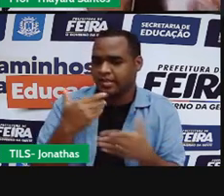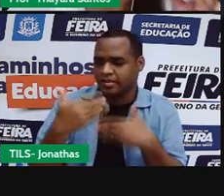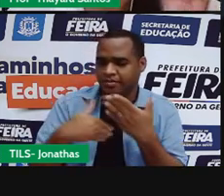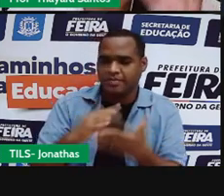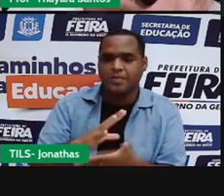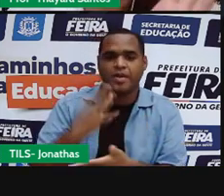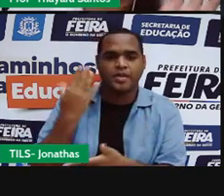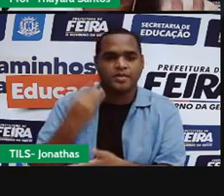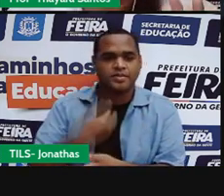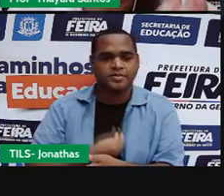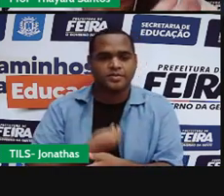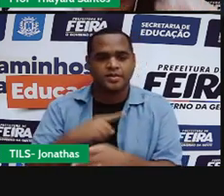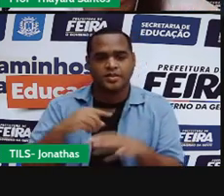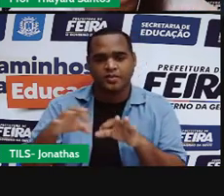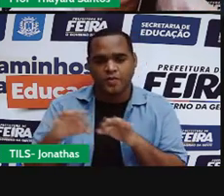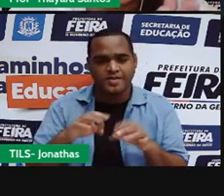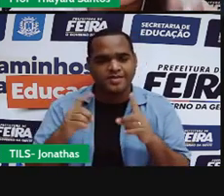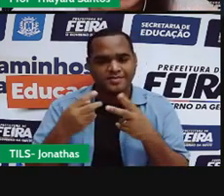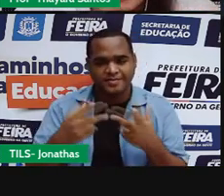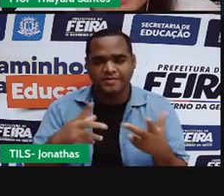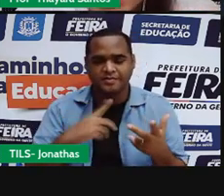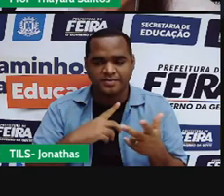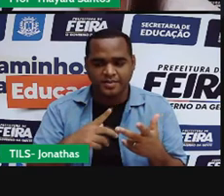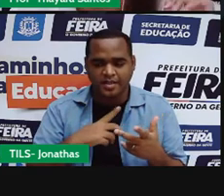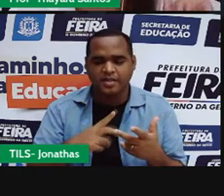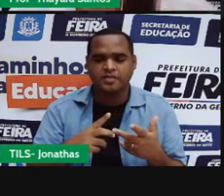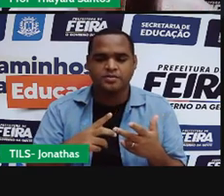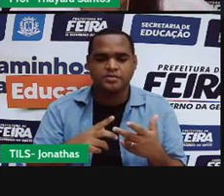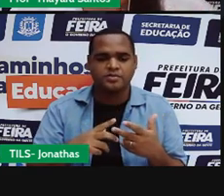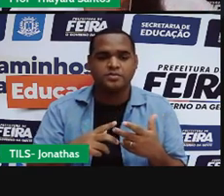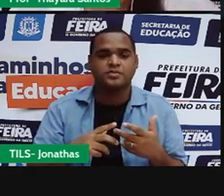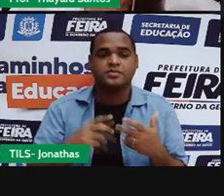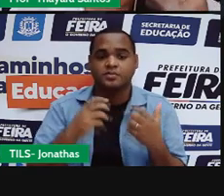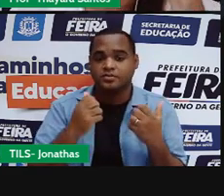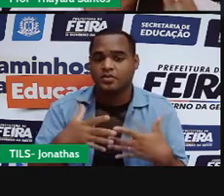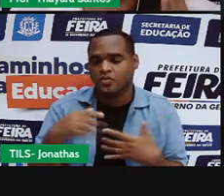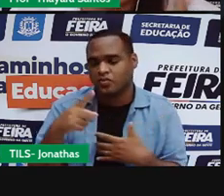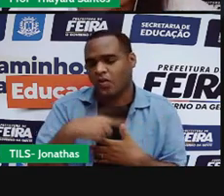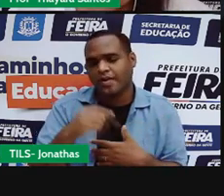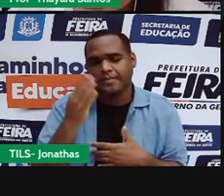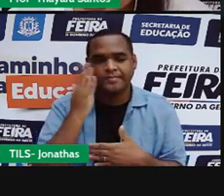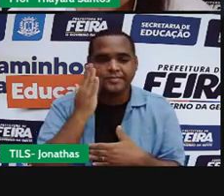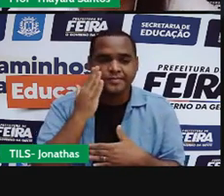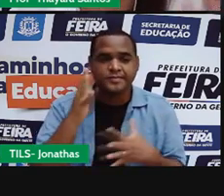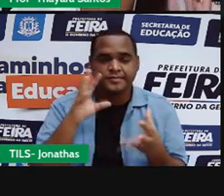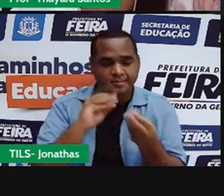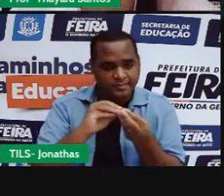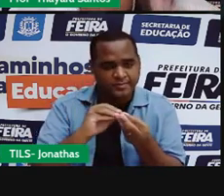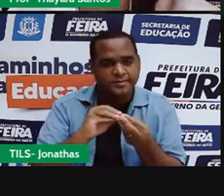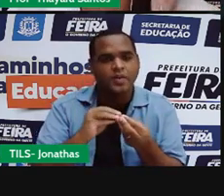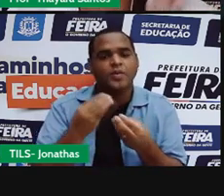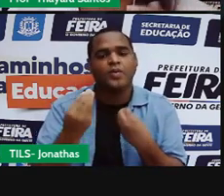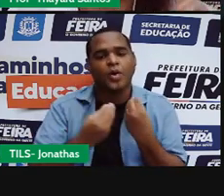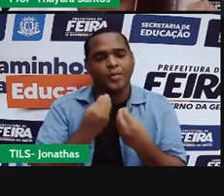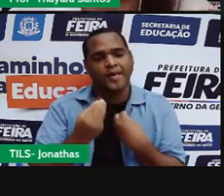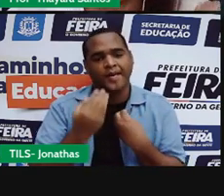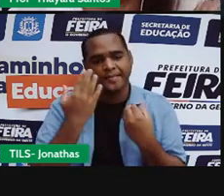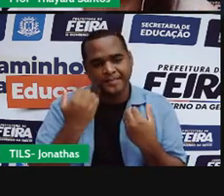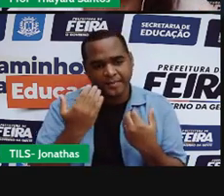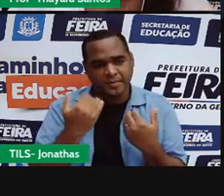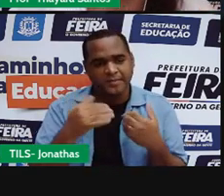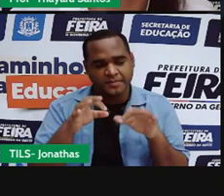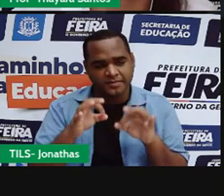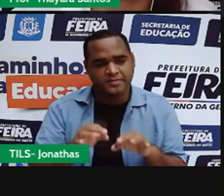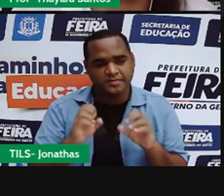juntinhos, arrumados assim, nessa forma fixa, a gente verifica ali e diz, ah, então nesse